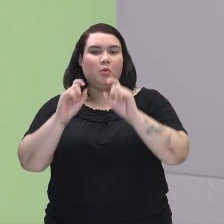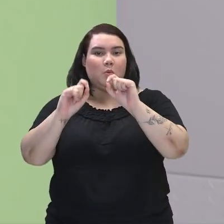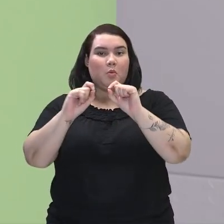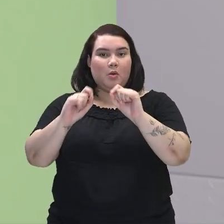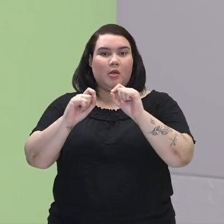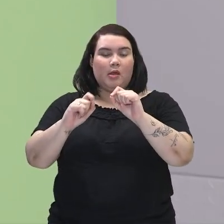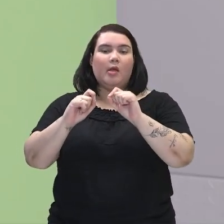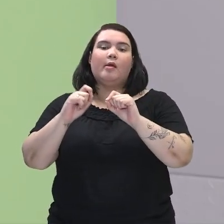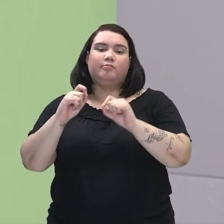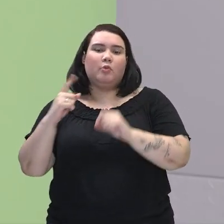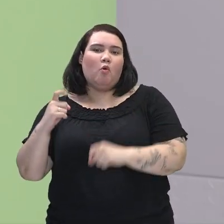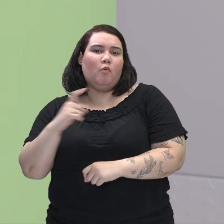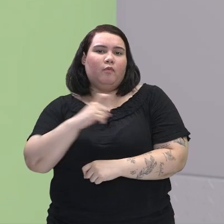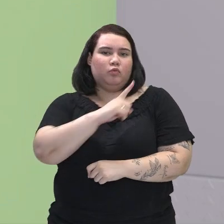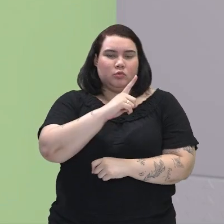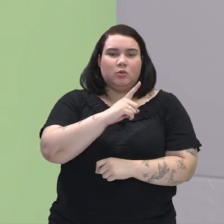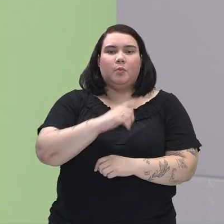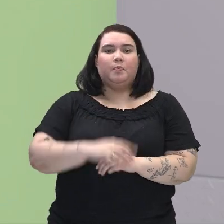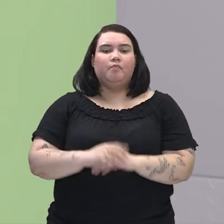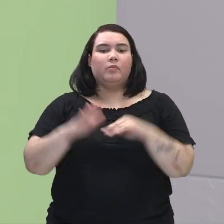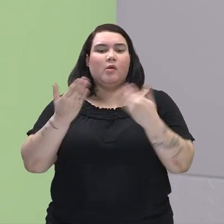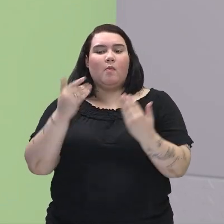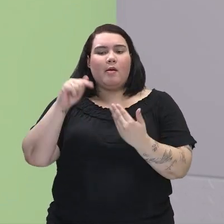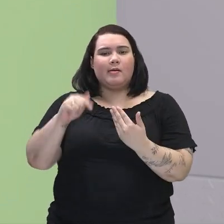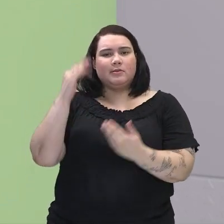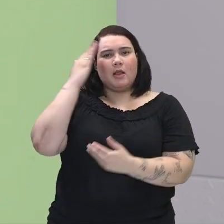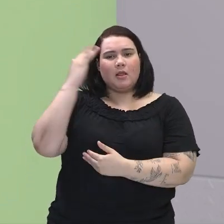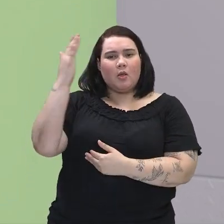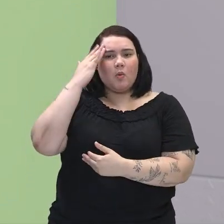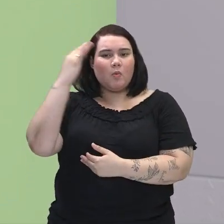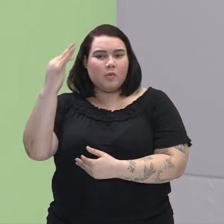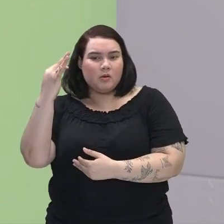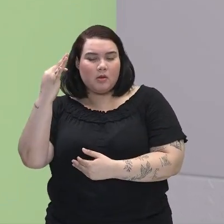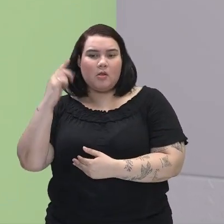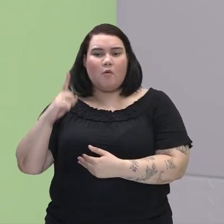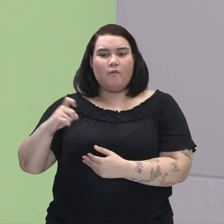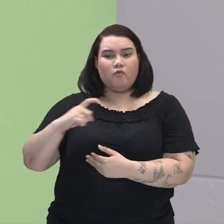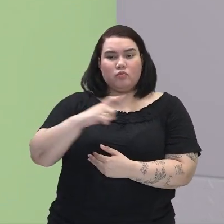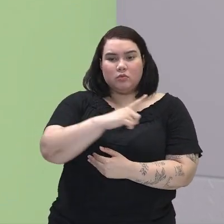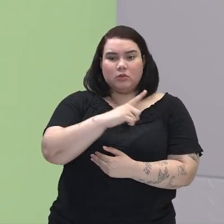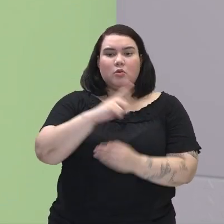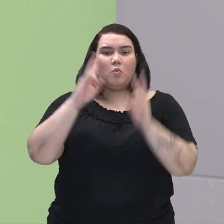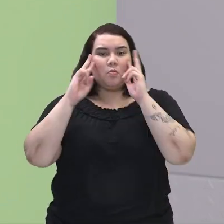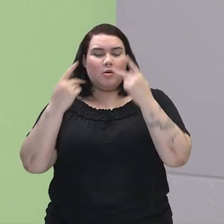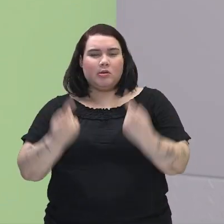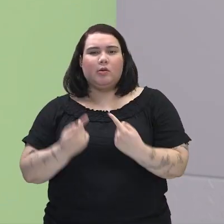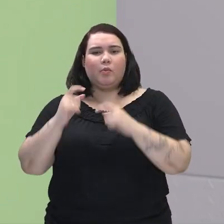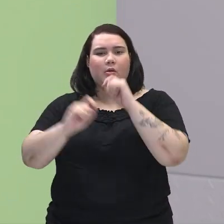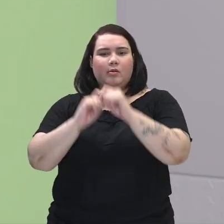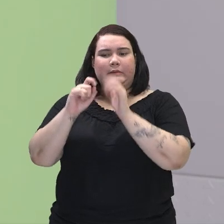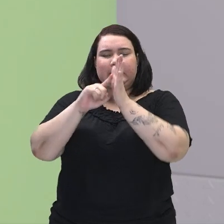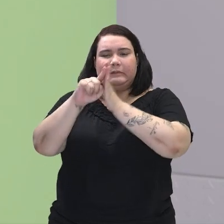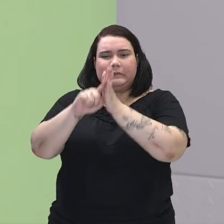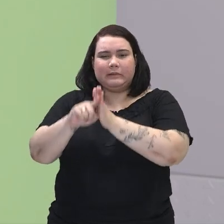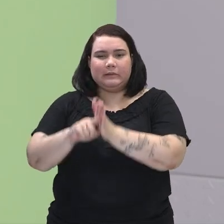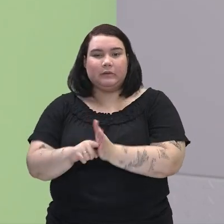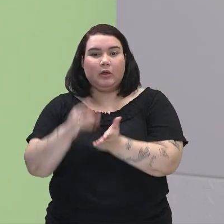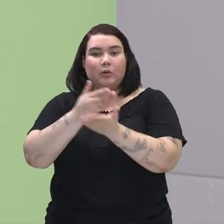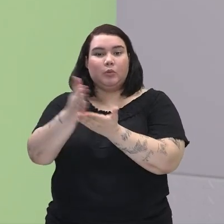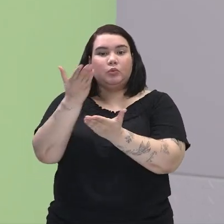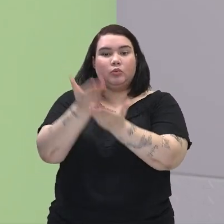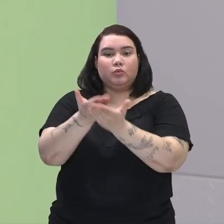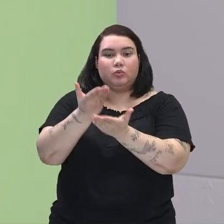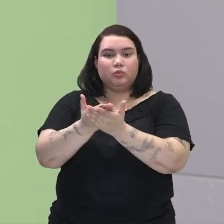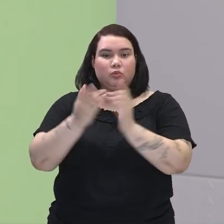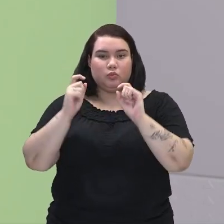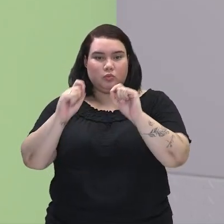evolução. A teoria da evolução é o resultado de muitas pesquisas que foram realizadas a partir do estudo